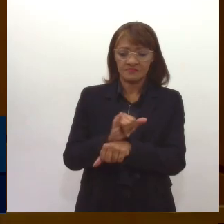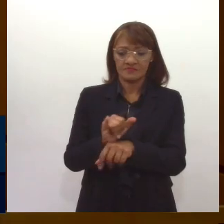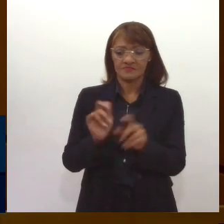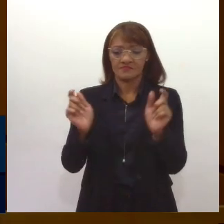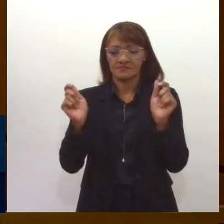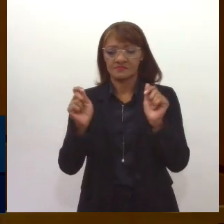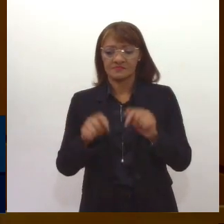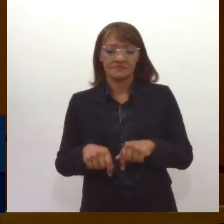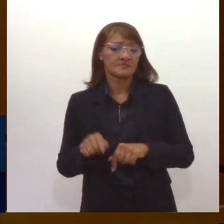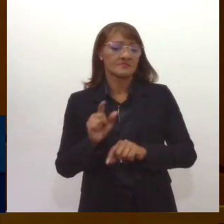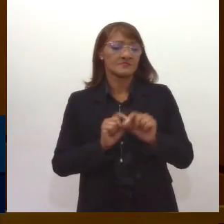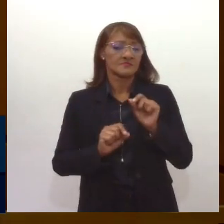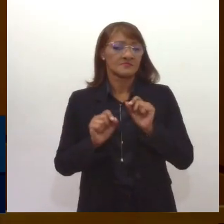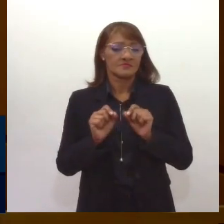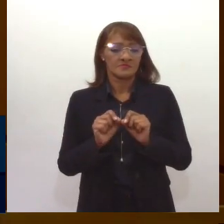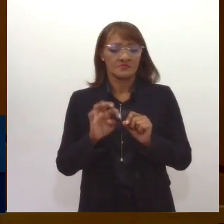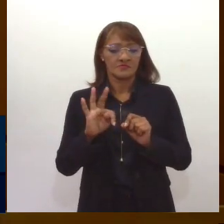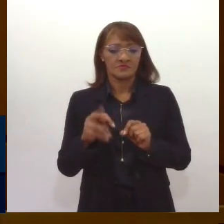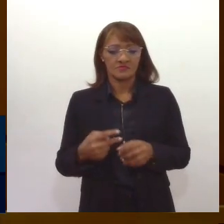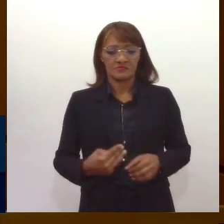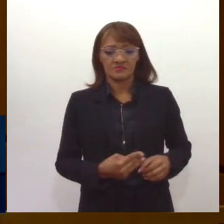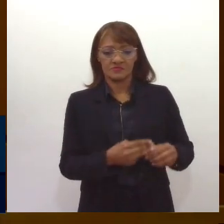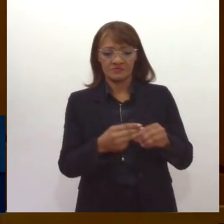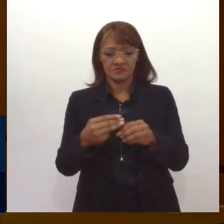municípios cumpram um modo